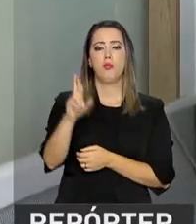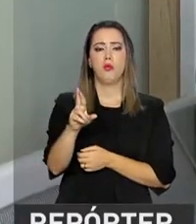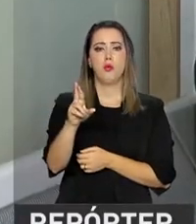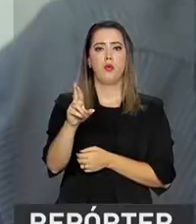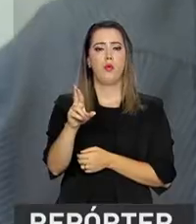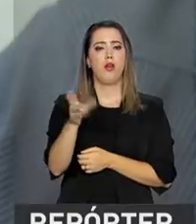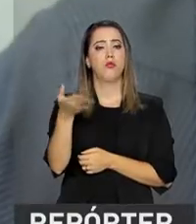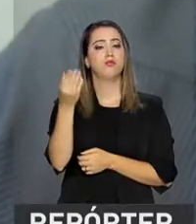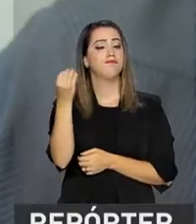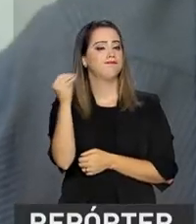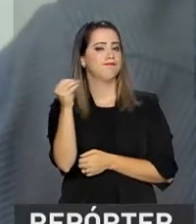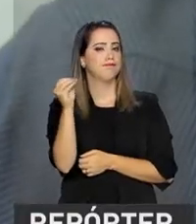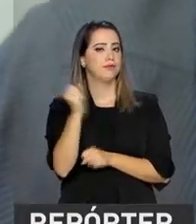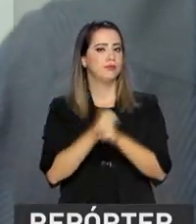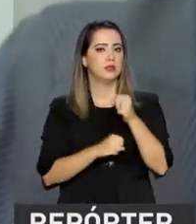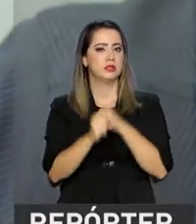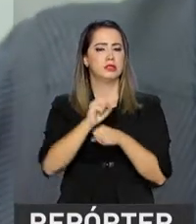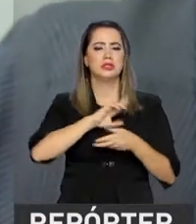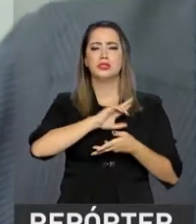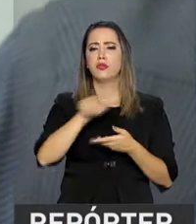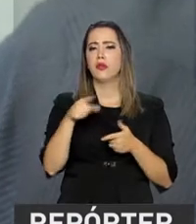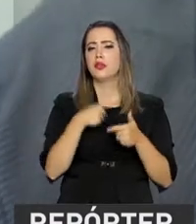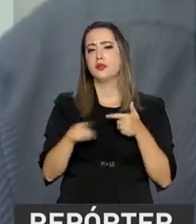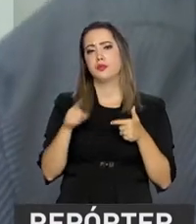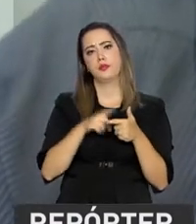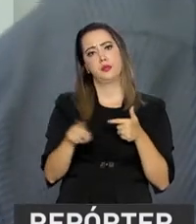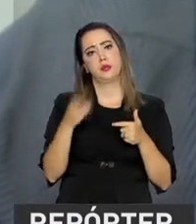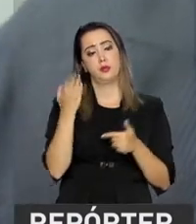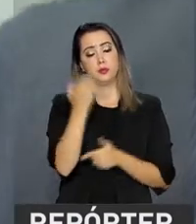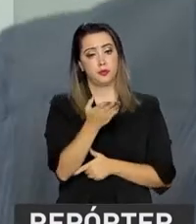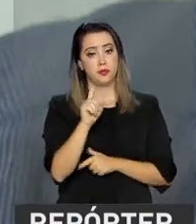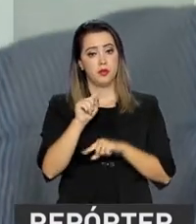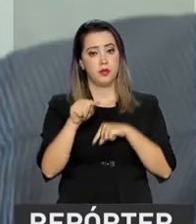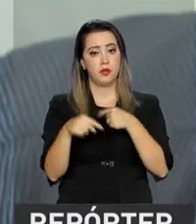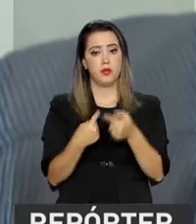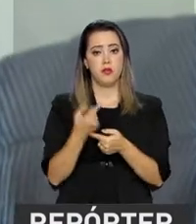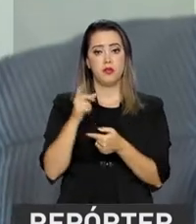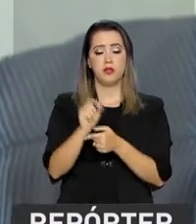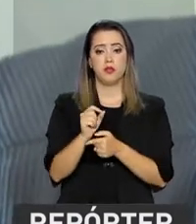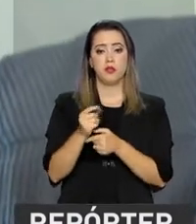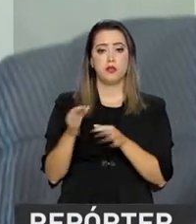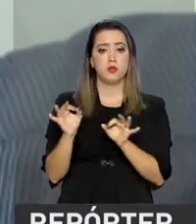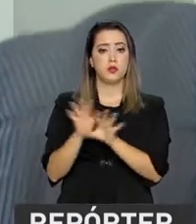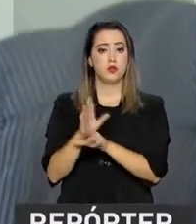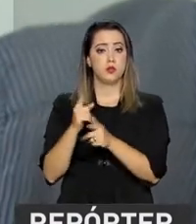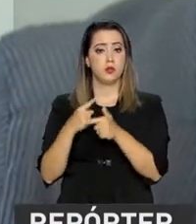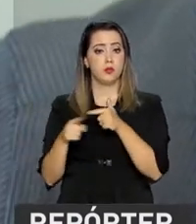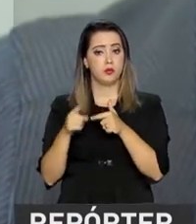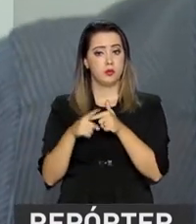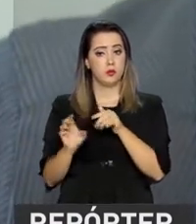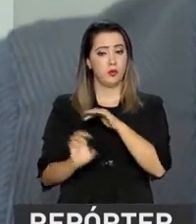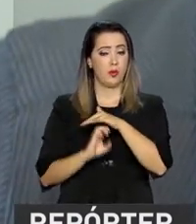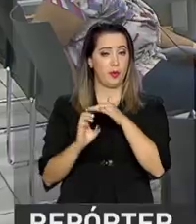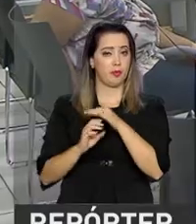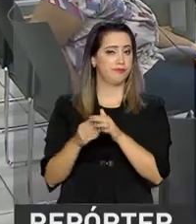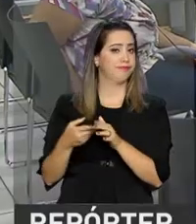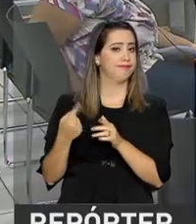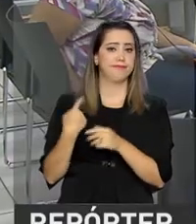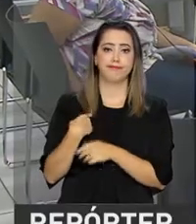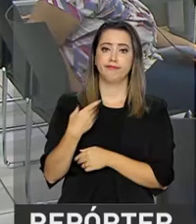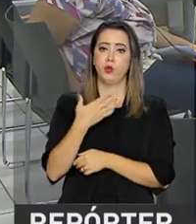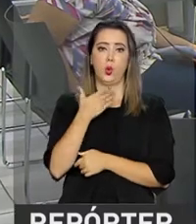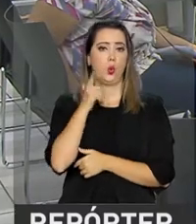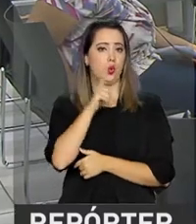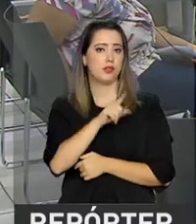ano desde então teve vários problemas com o aparelho depois de tentar solucionar com a empresa não ser bem sucedido ele